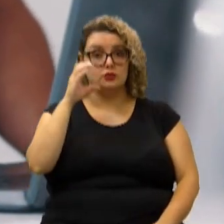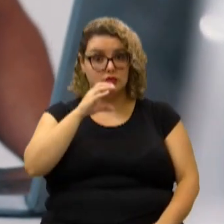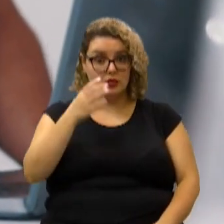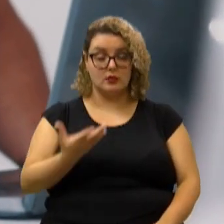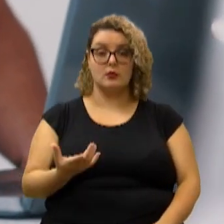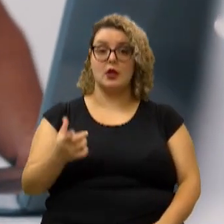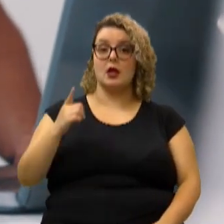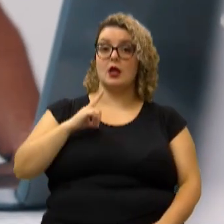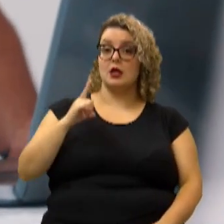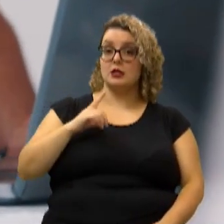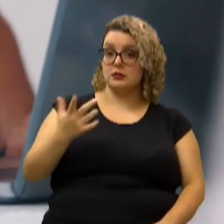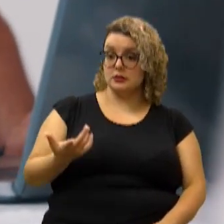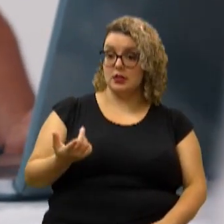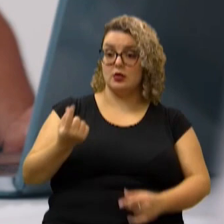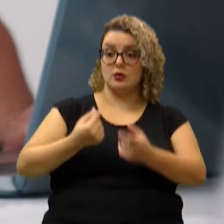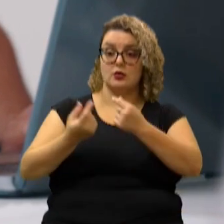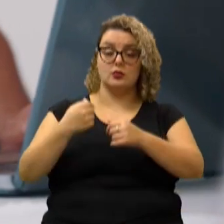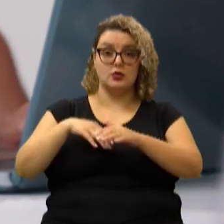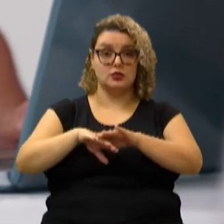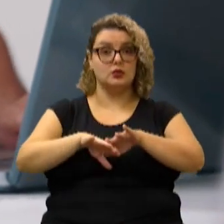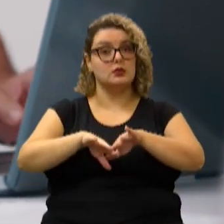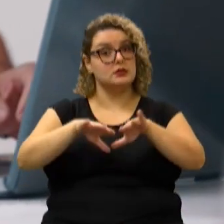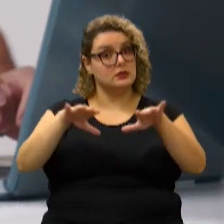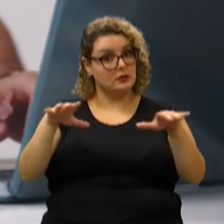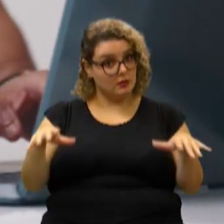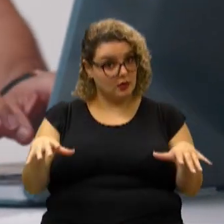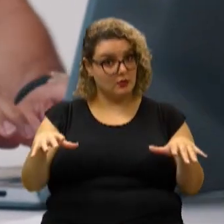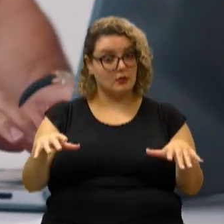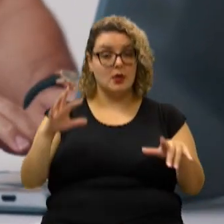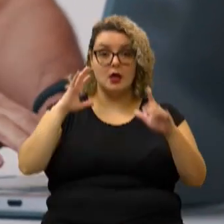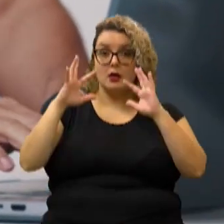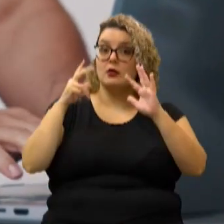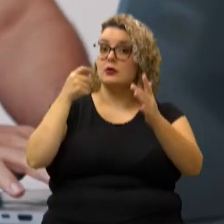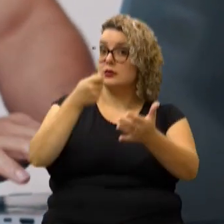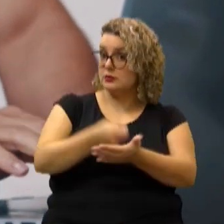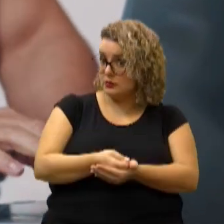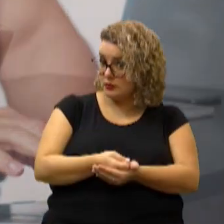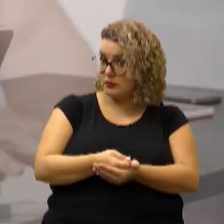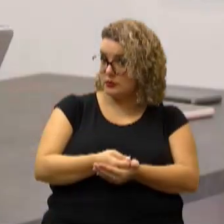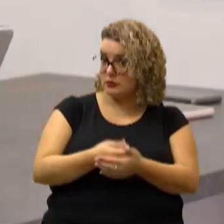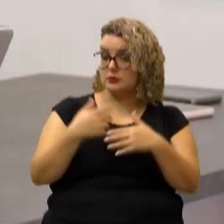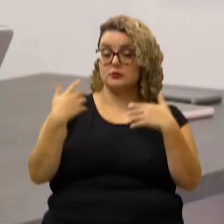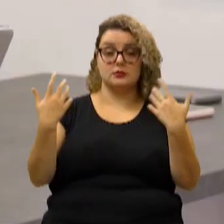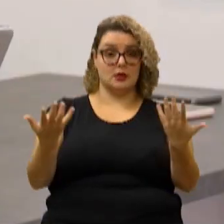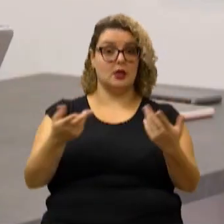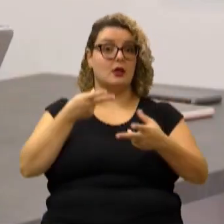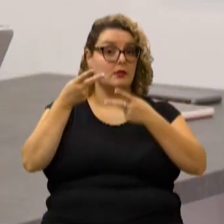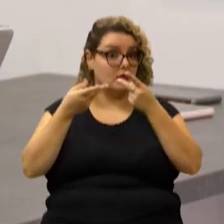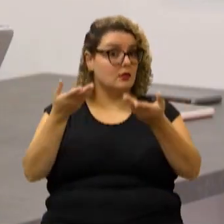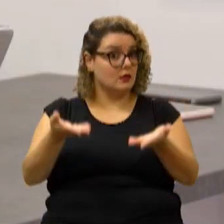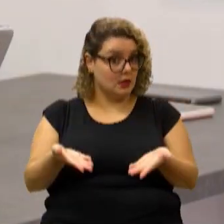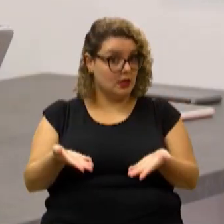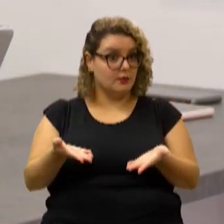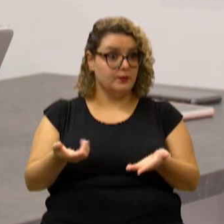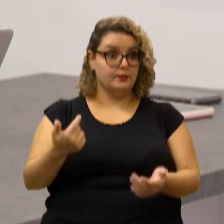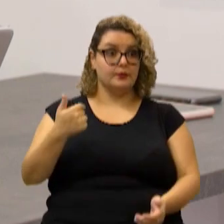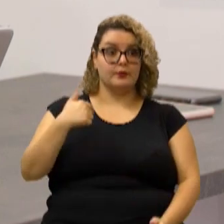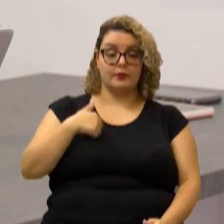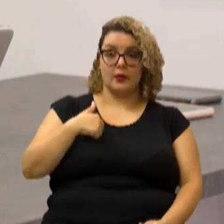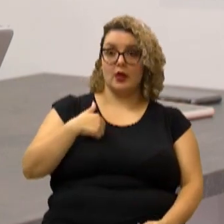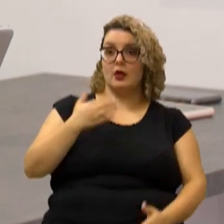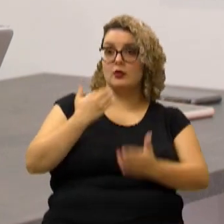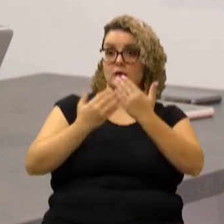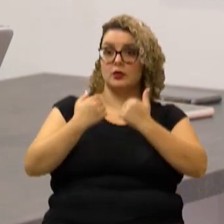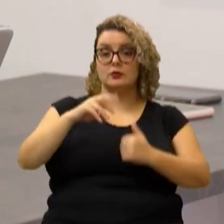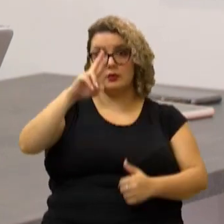emergência é você ter um dinheiro separado inclusive para a realização dos sonhos e aí a gente comentou aqui eu